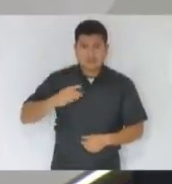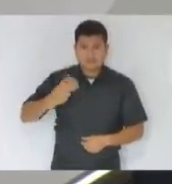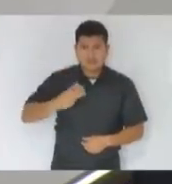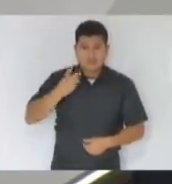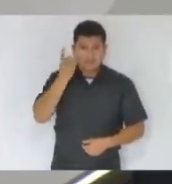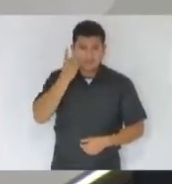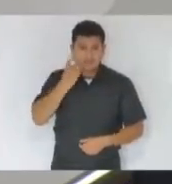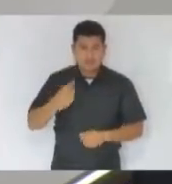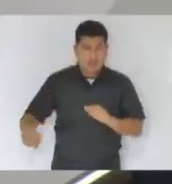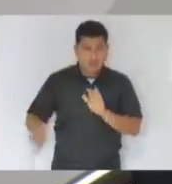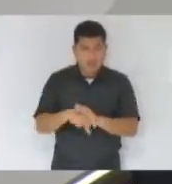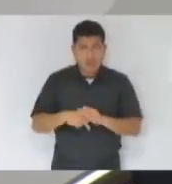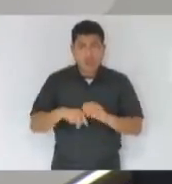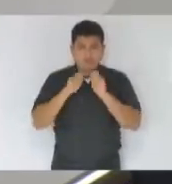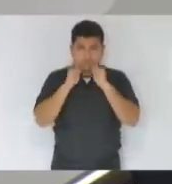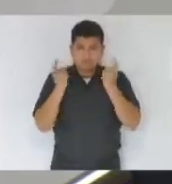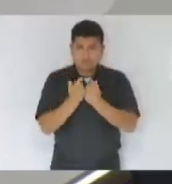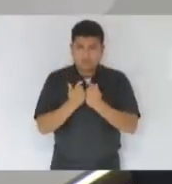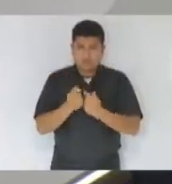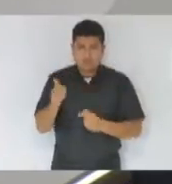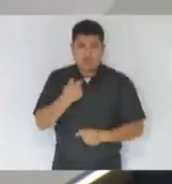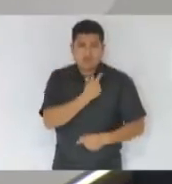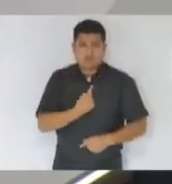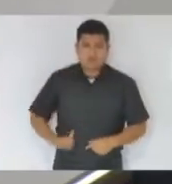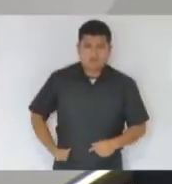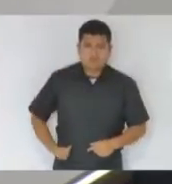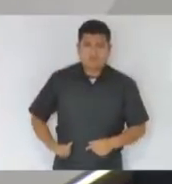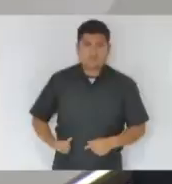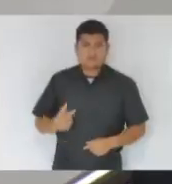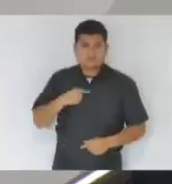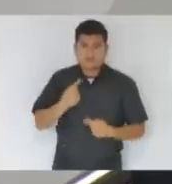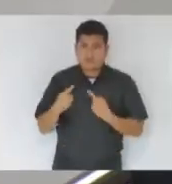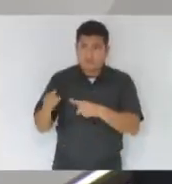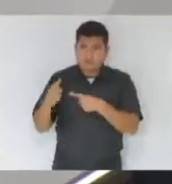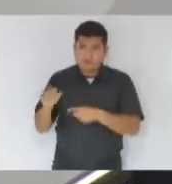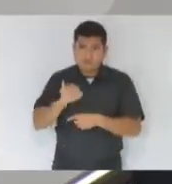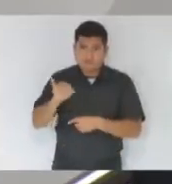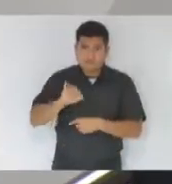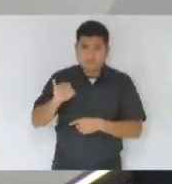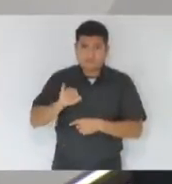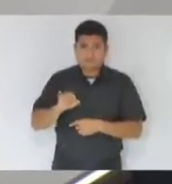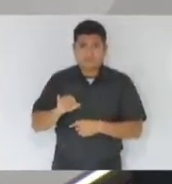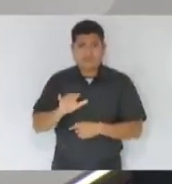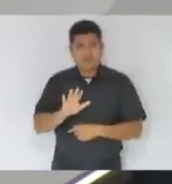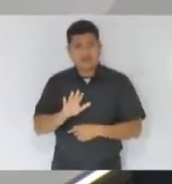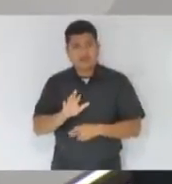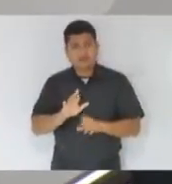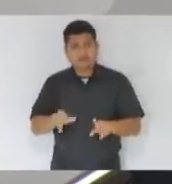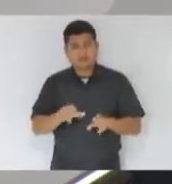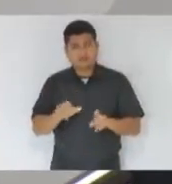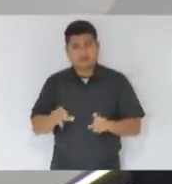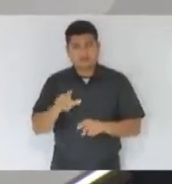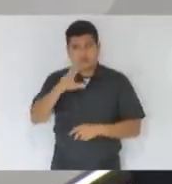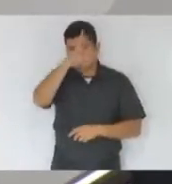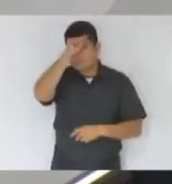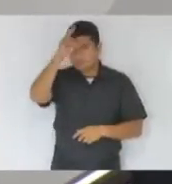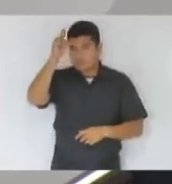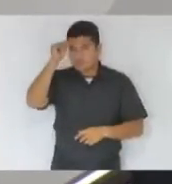O governador não tem nada contra Itajaí. Agora, se o governador tem alguma contra o prefeito de Itajaí, ah, mas daí eu não posso